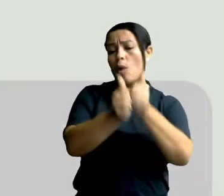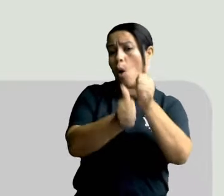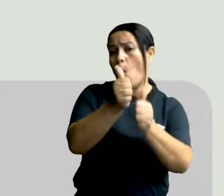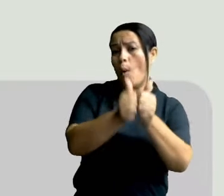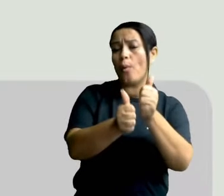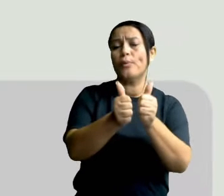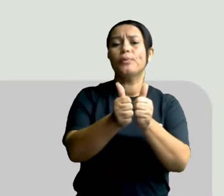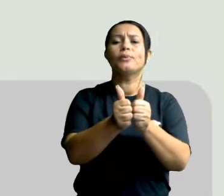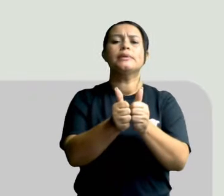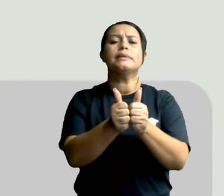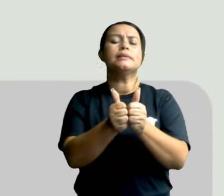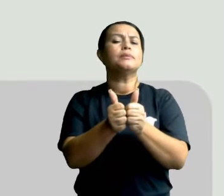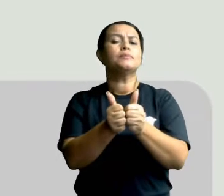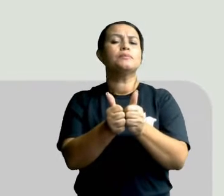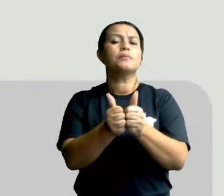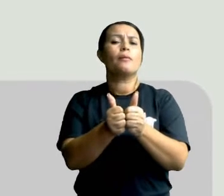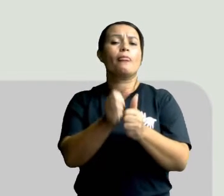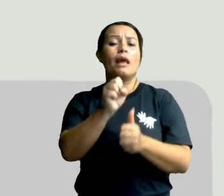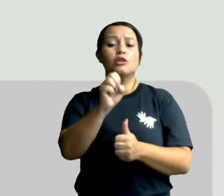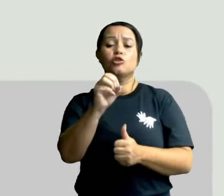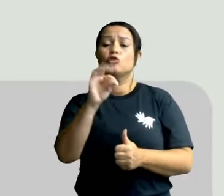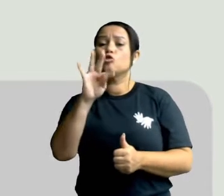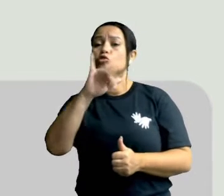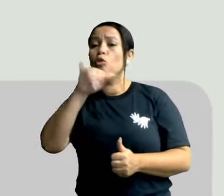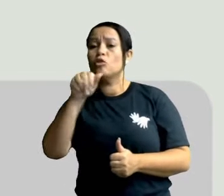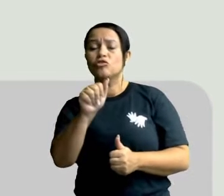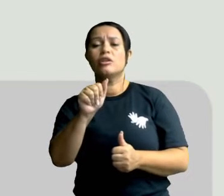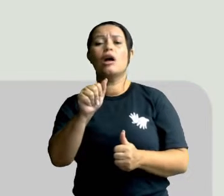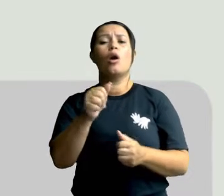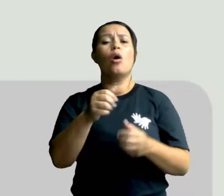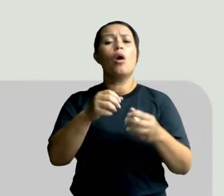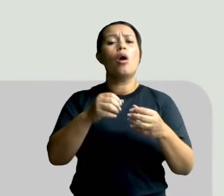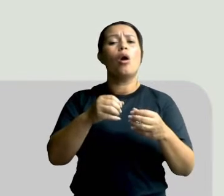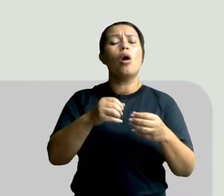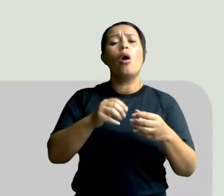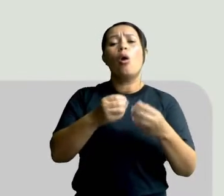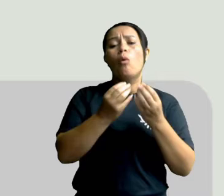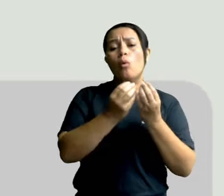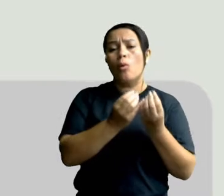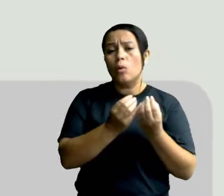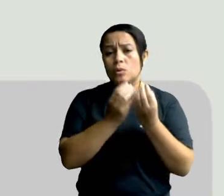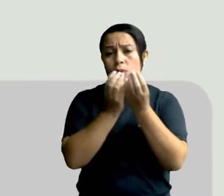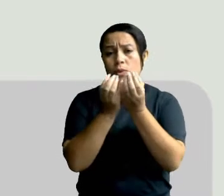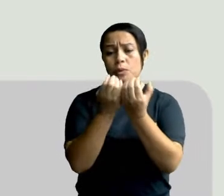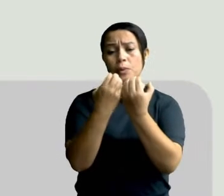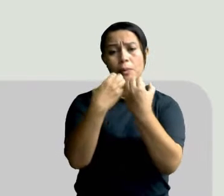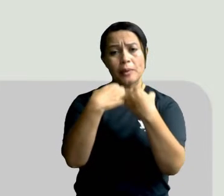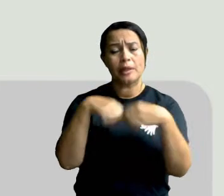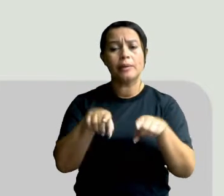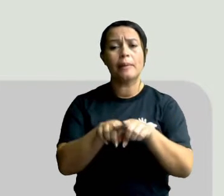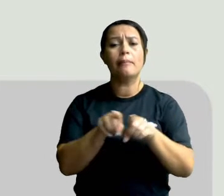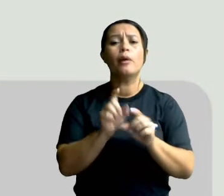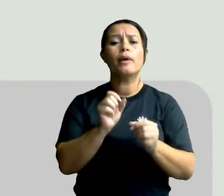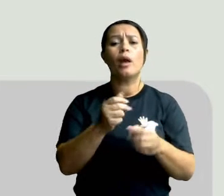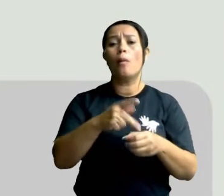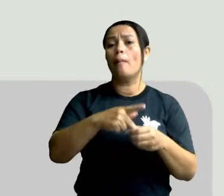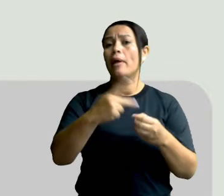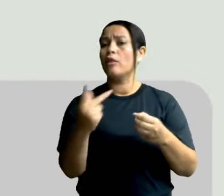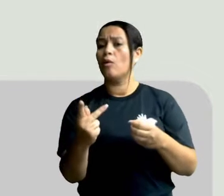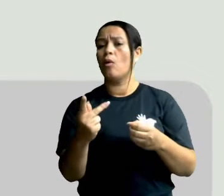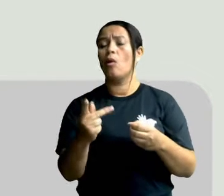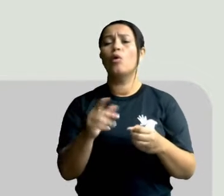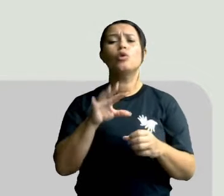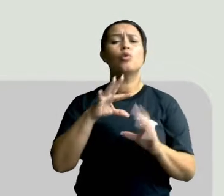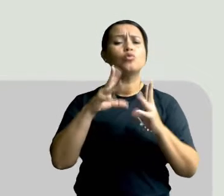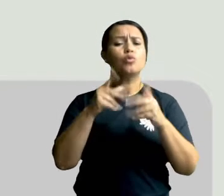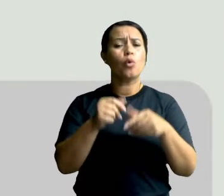O arroz, a soja, o milho, então, o petróleo. Então, todos aqueles recursos que são